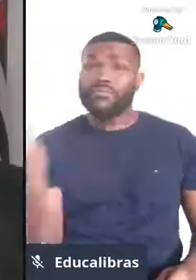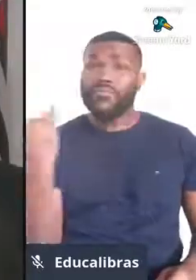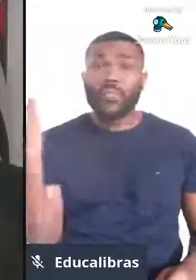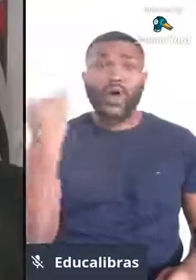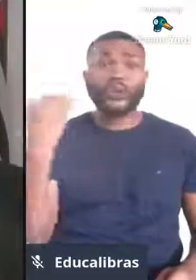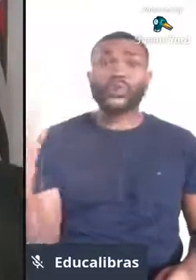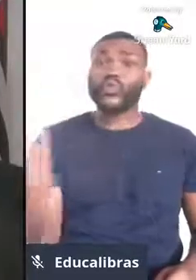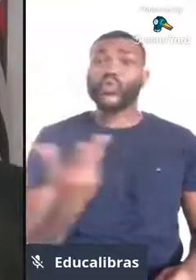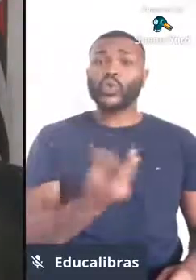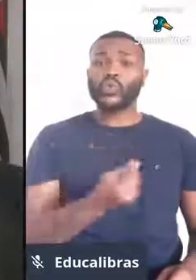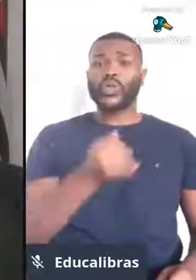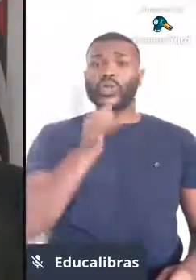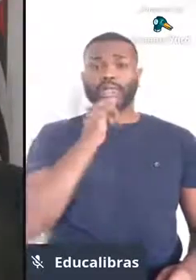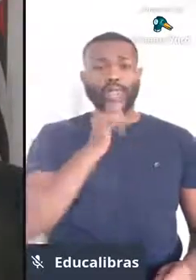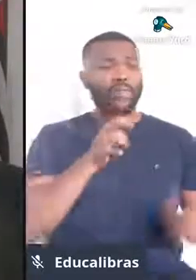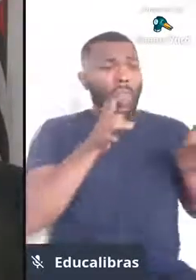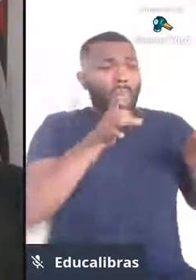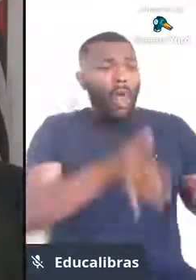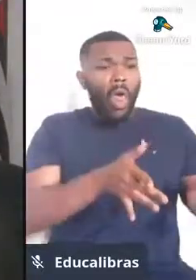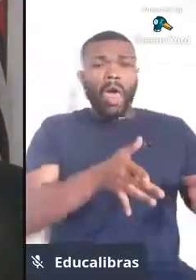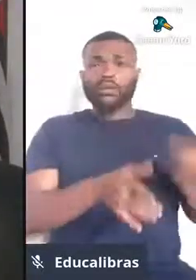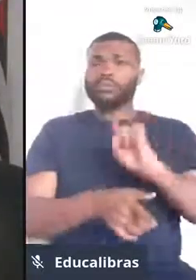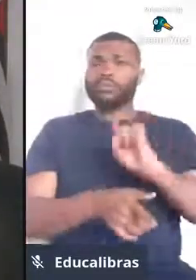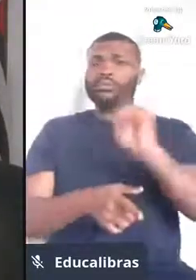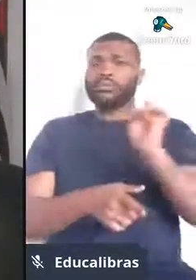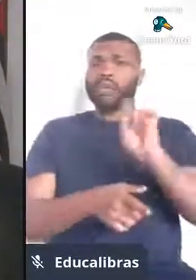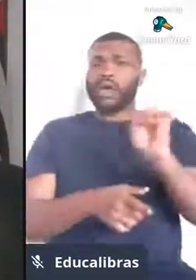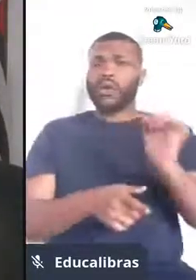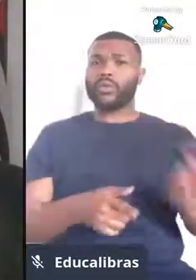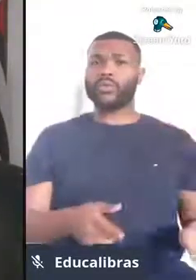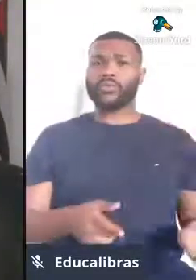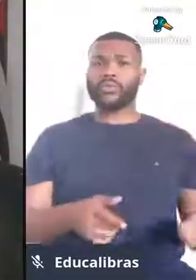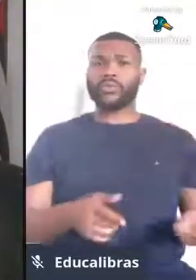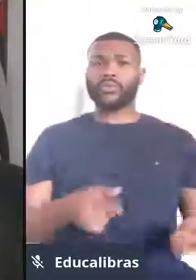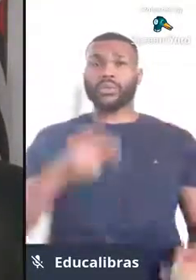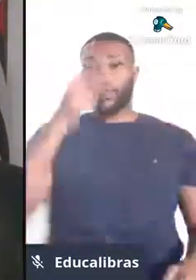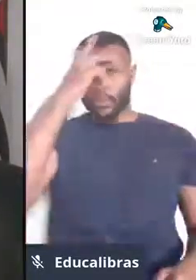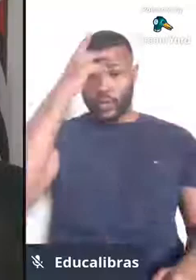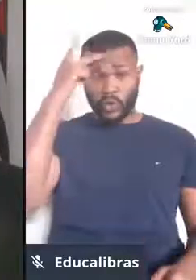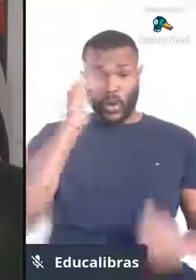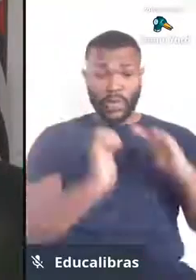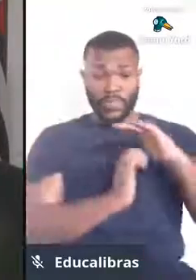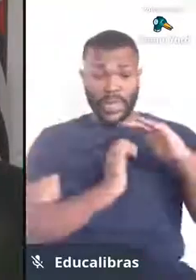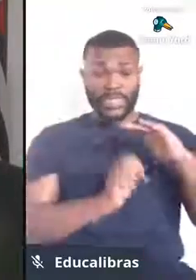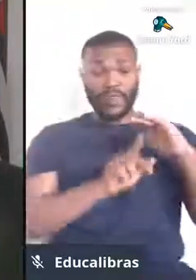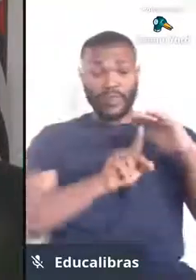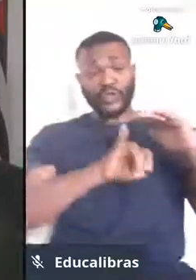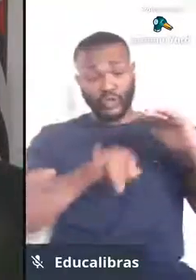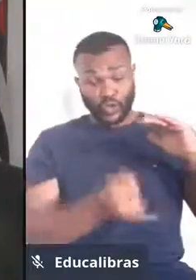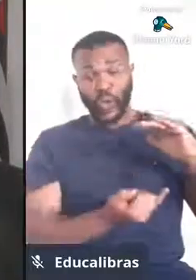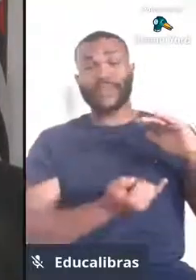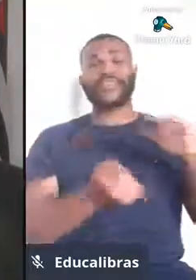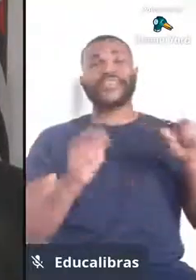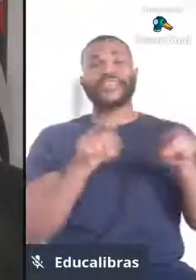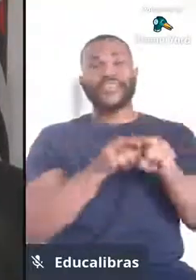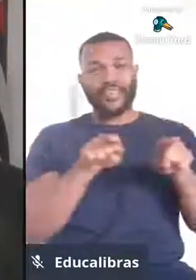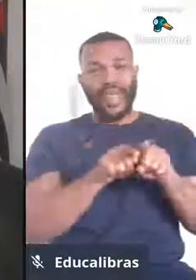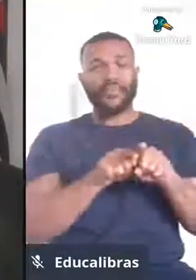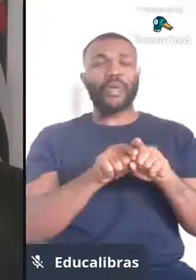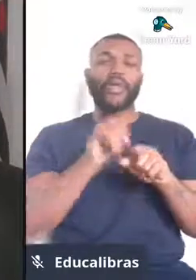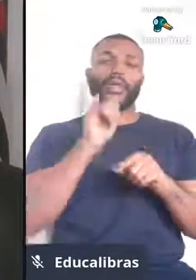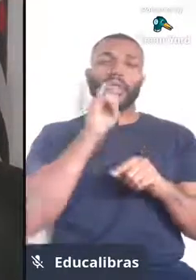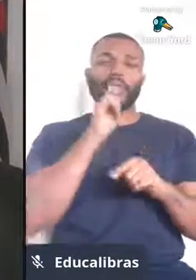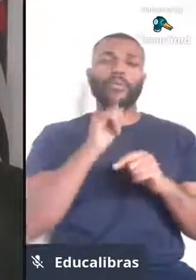para trás. Então, tanto as doações de pessoa jurídica de cestas básicas, de itens de higiene pessoal ou kits